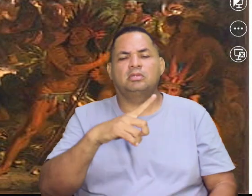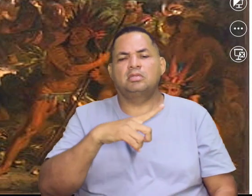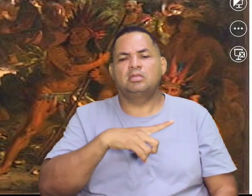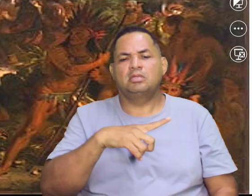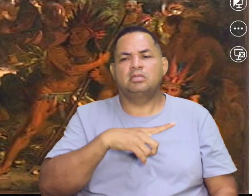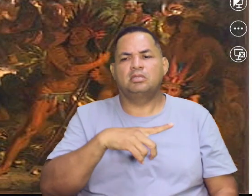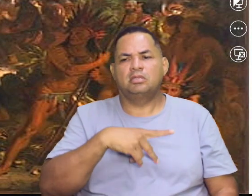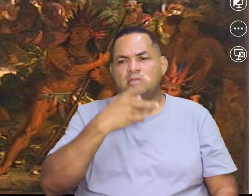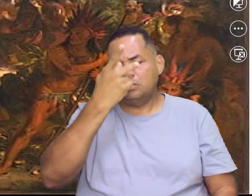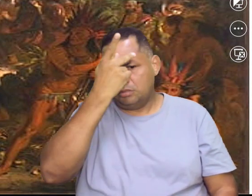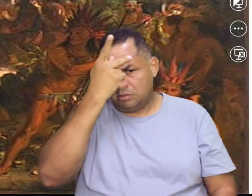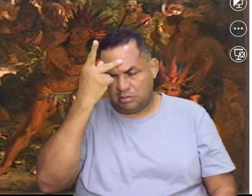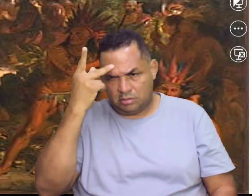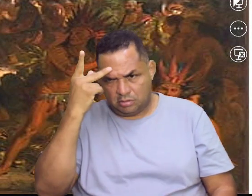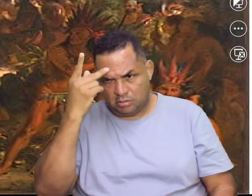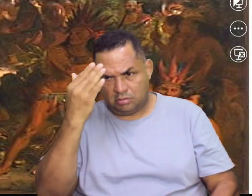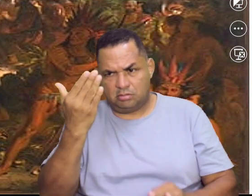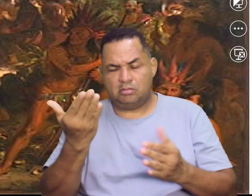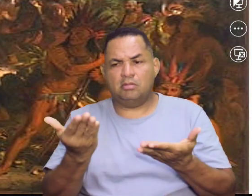existem